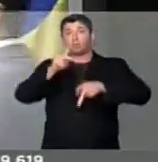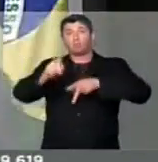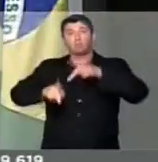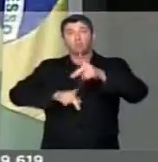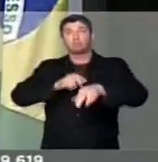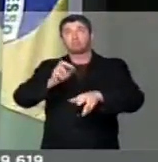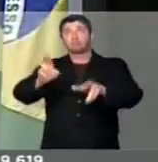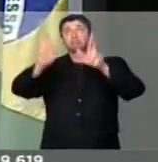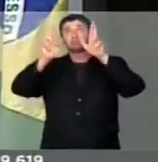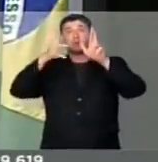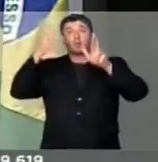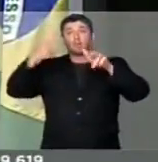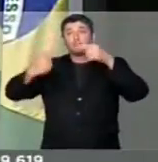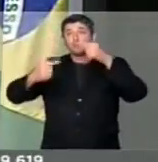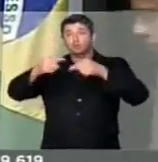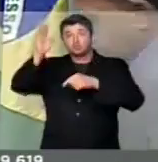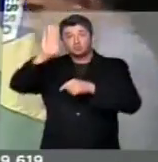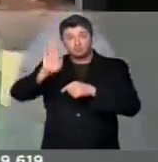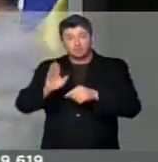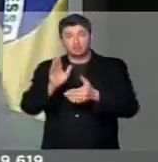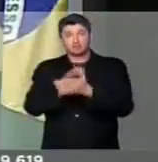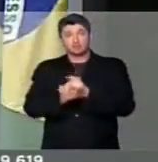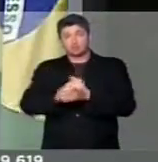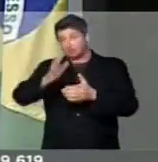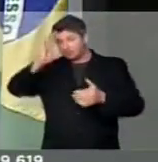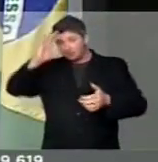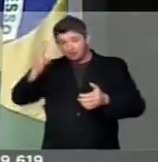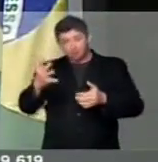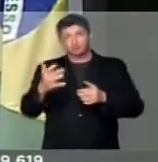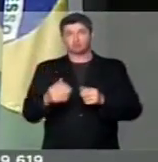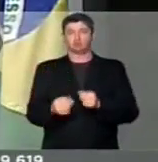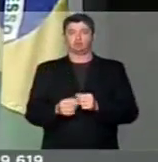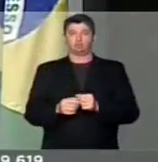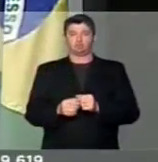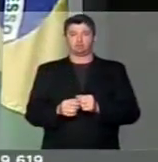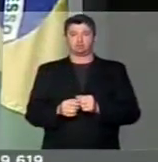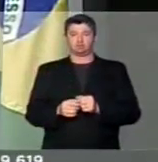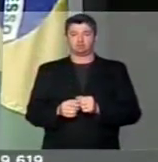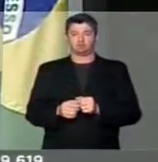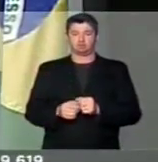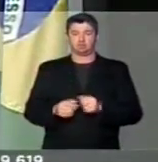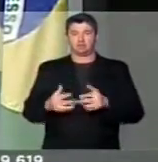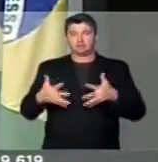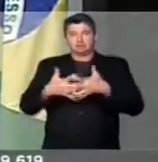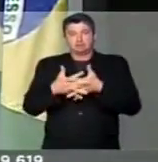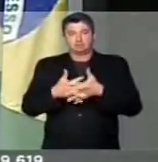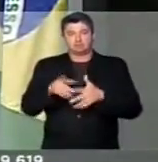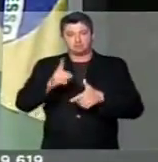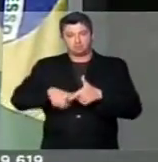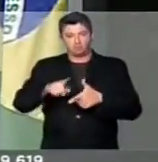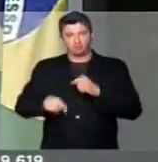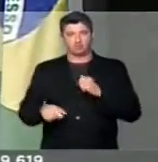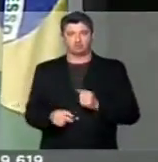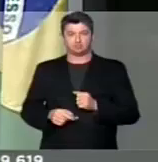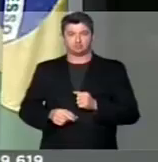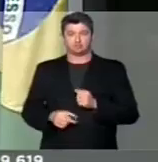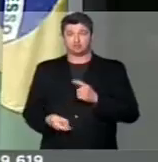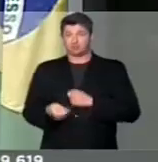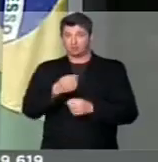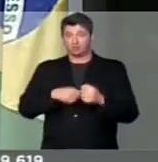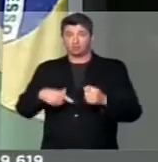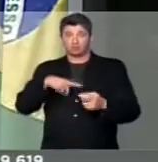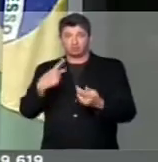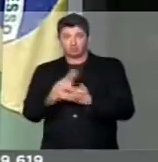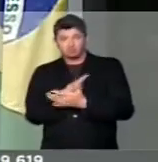população espera que os políticos resolvam esse ambiente de impasse que vive a